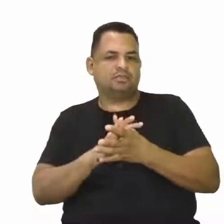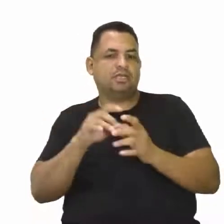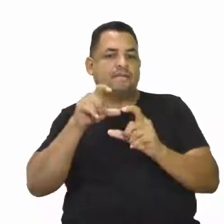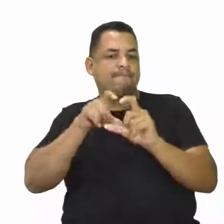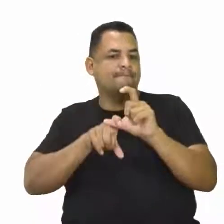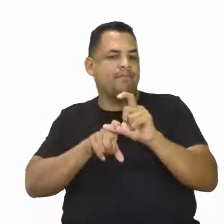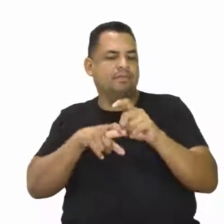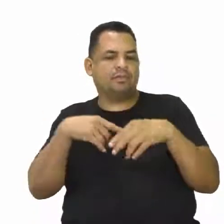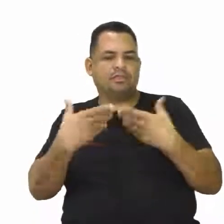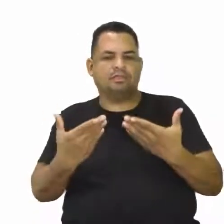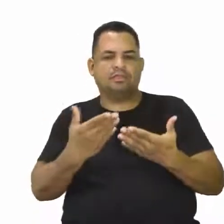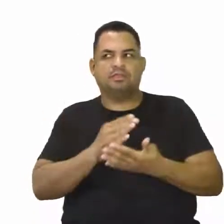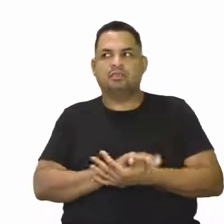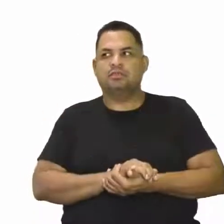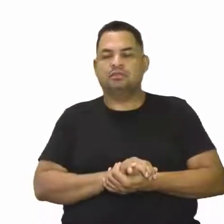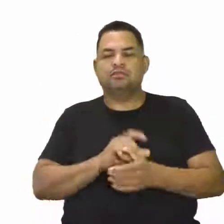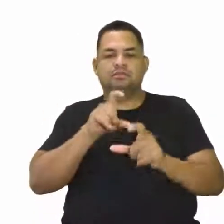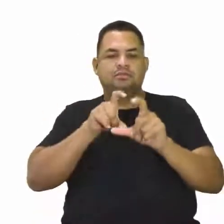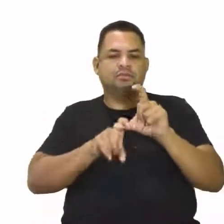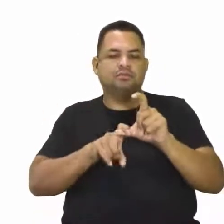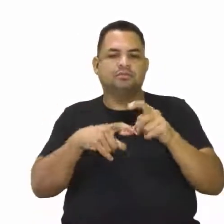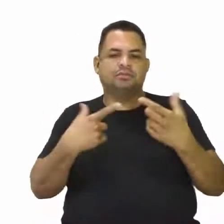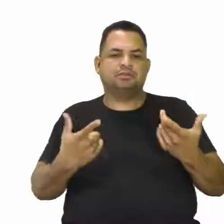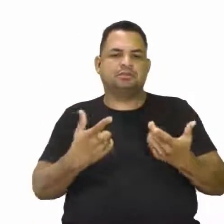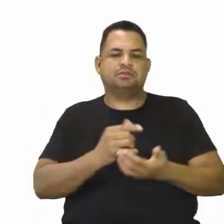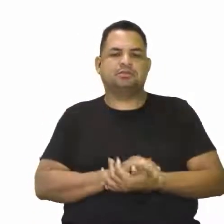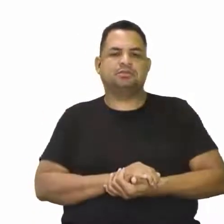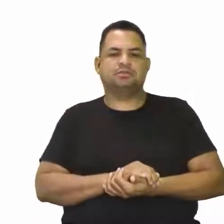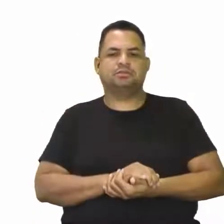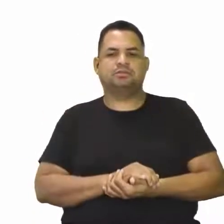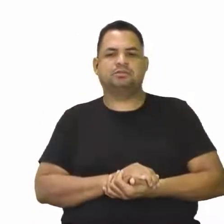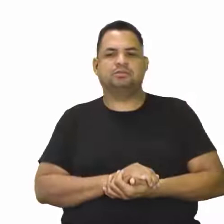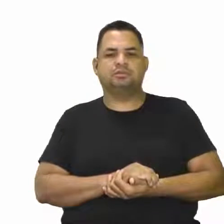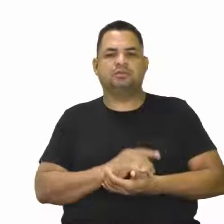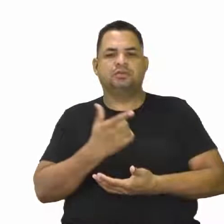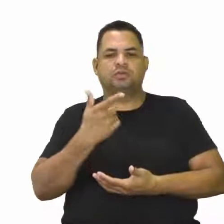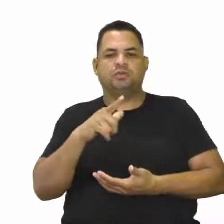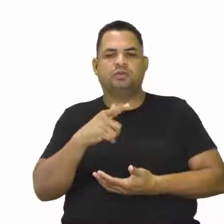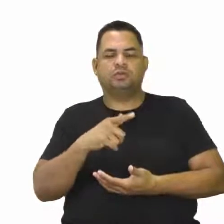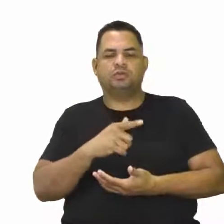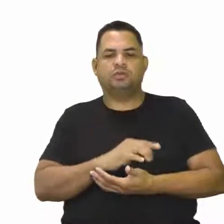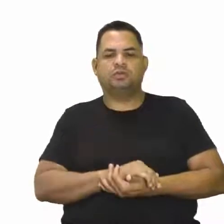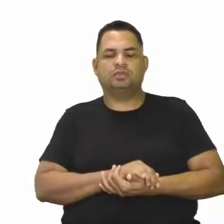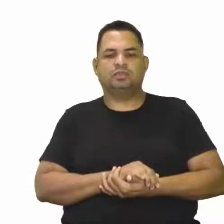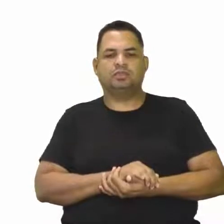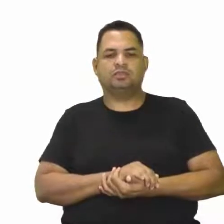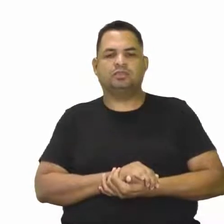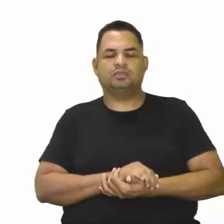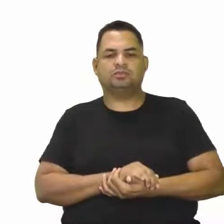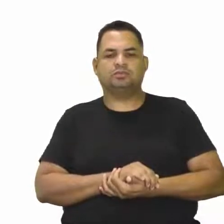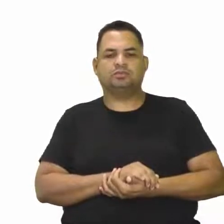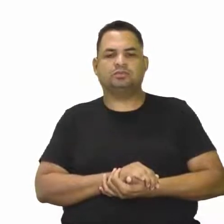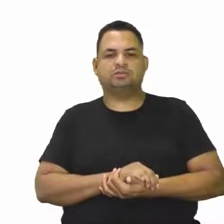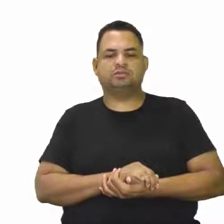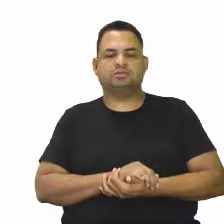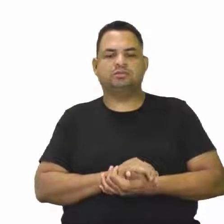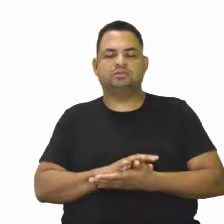é totalmente dependente mesmo dela, que é uma que não vai ter, né,